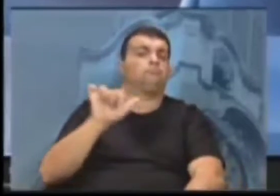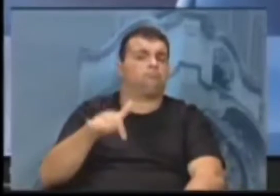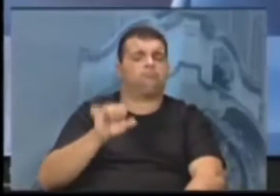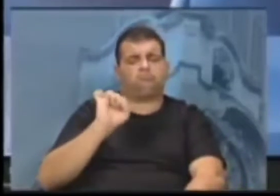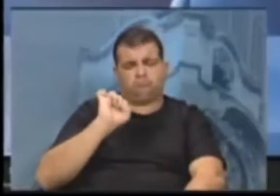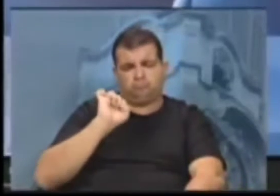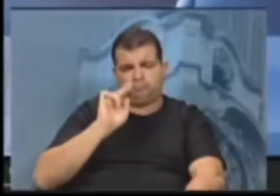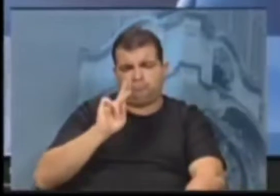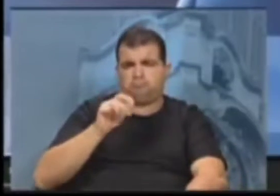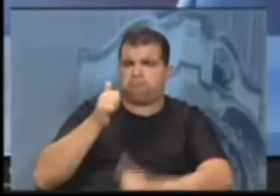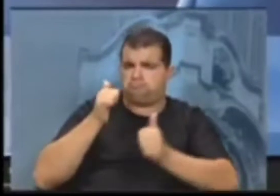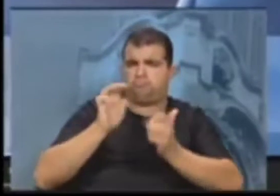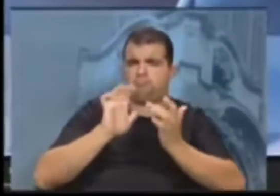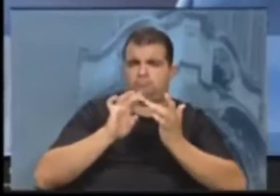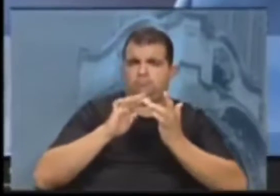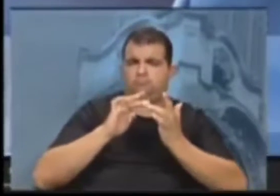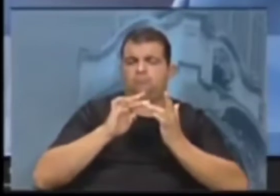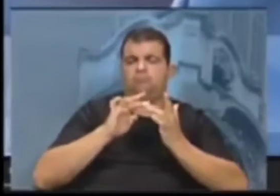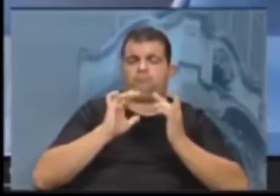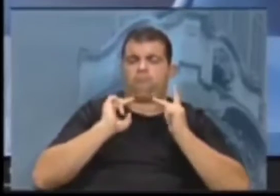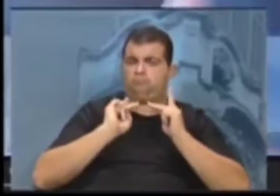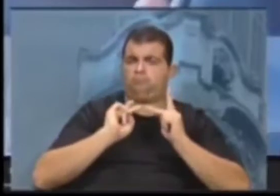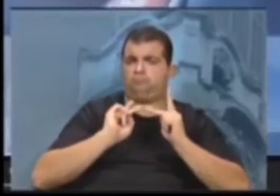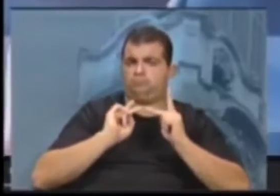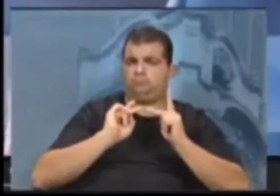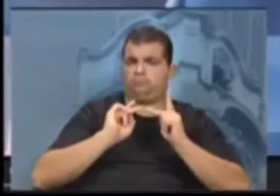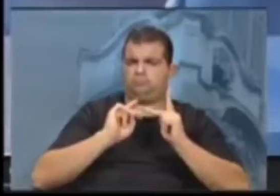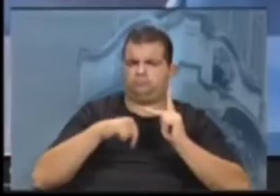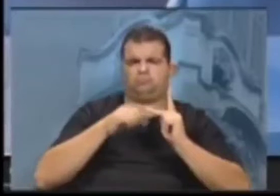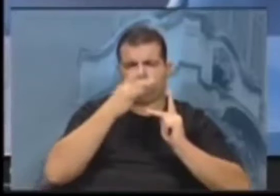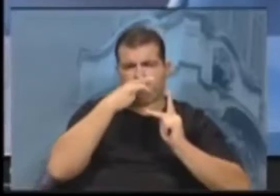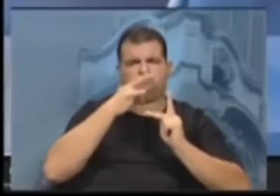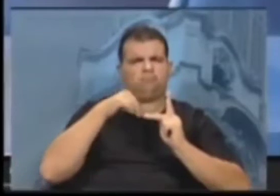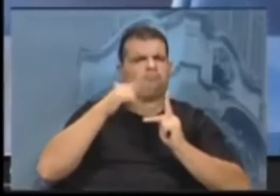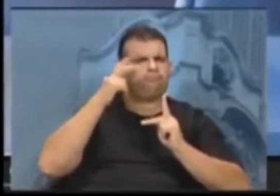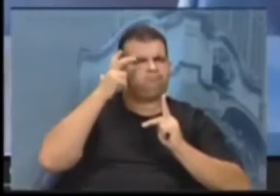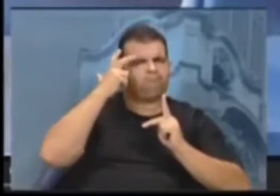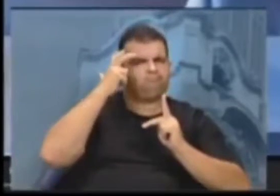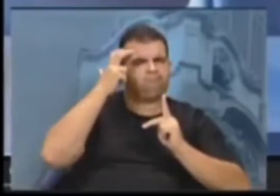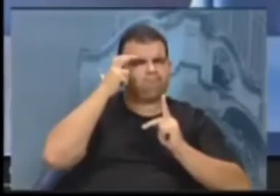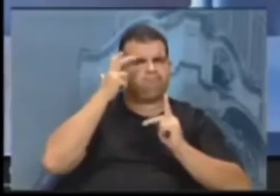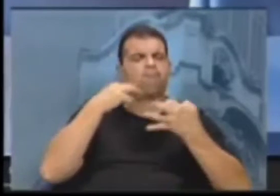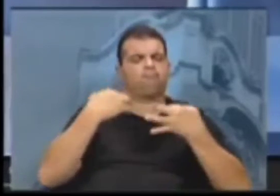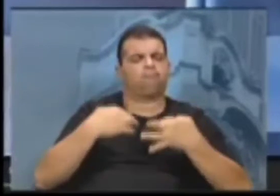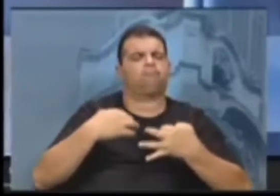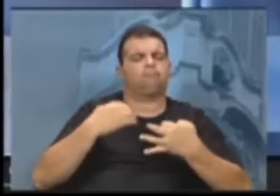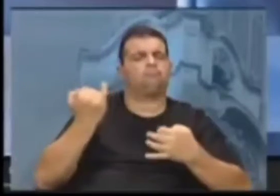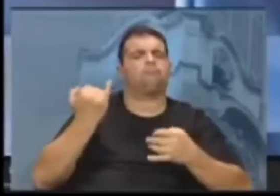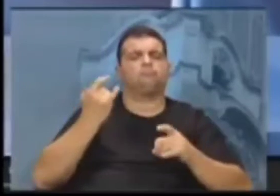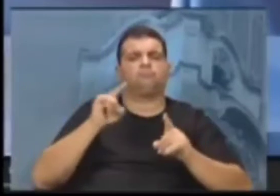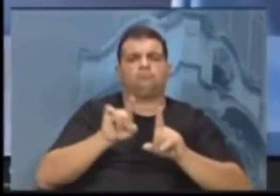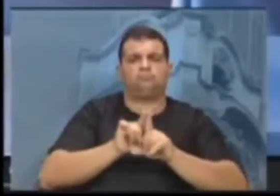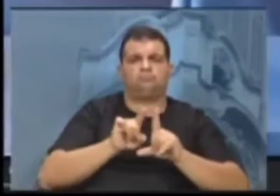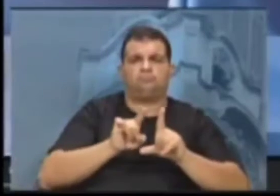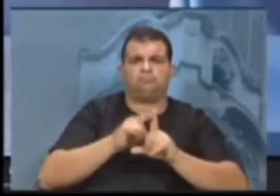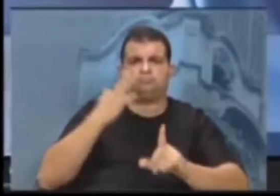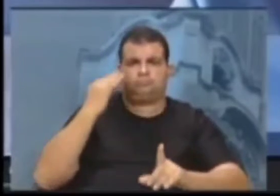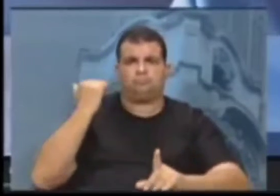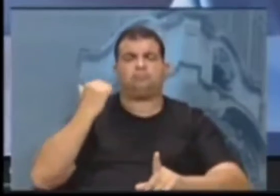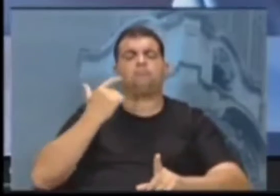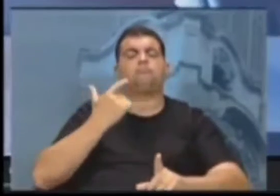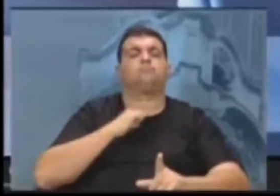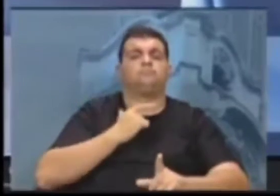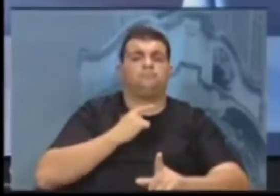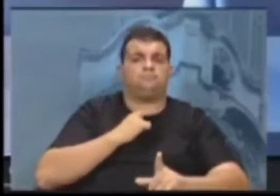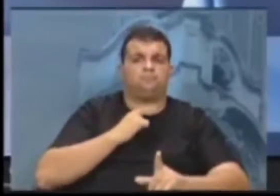com a população. Eu acredito que isso é meio racional e é importante, então, que também a gente saiba que tem uma